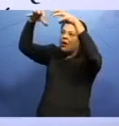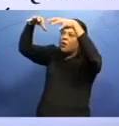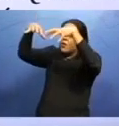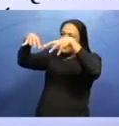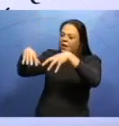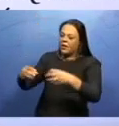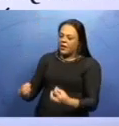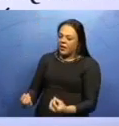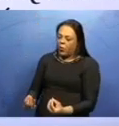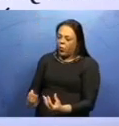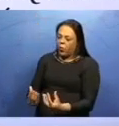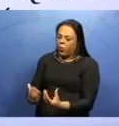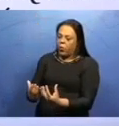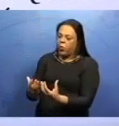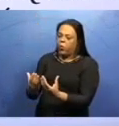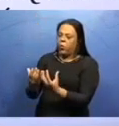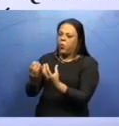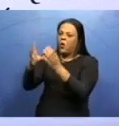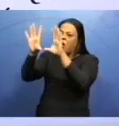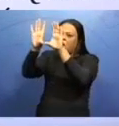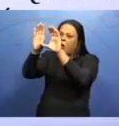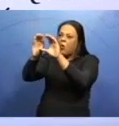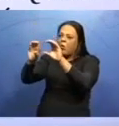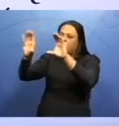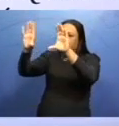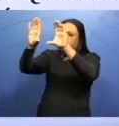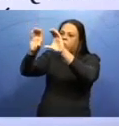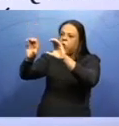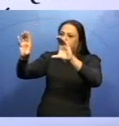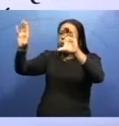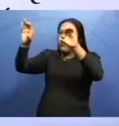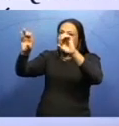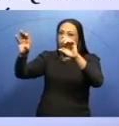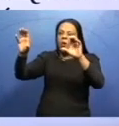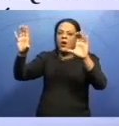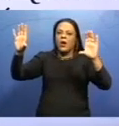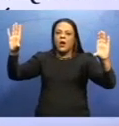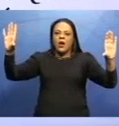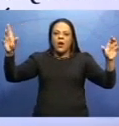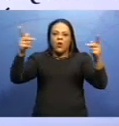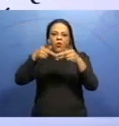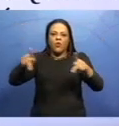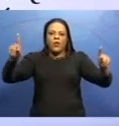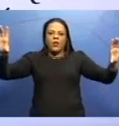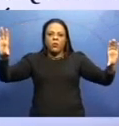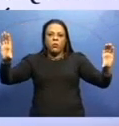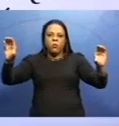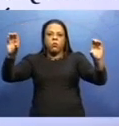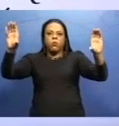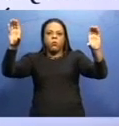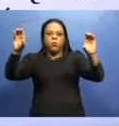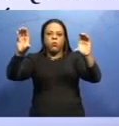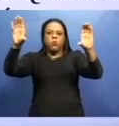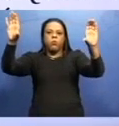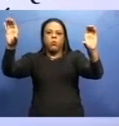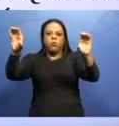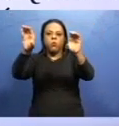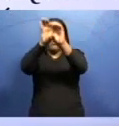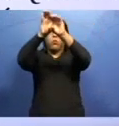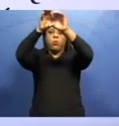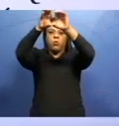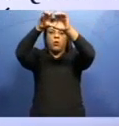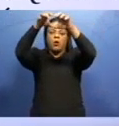as nuvens. O vento faz com que as nuvens se choquem e a água volta para o solo em forma de